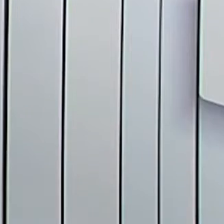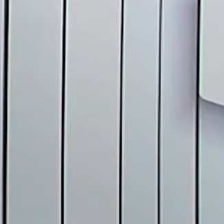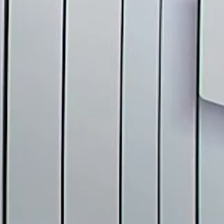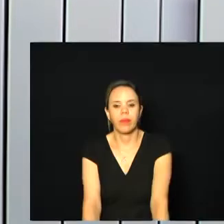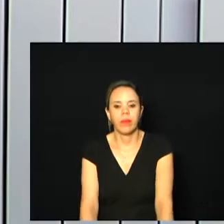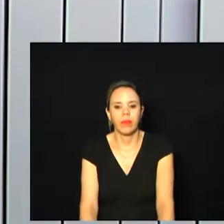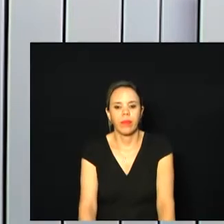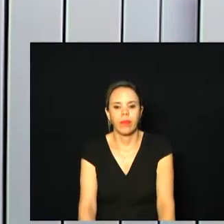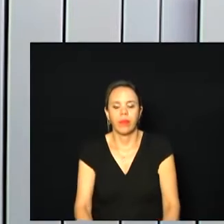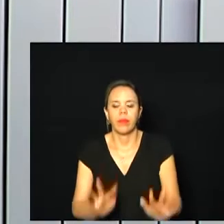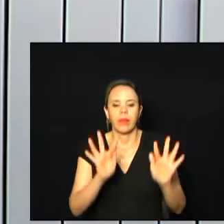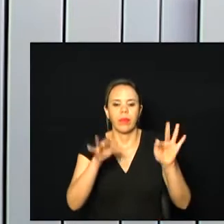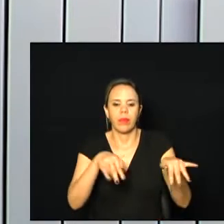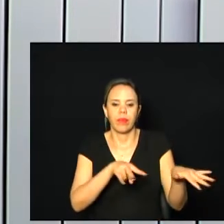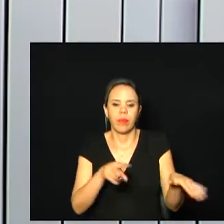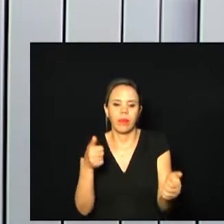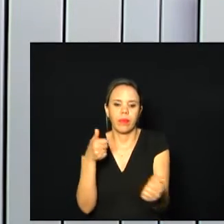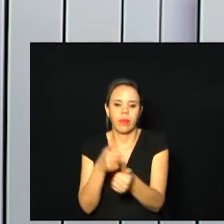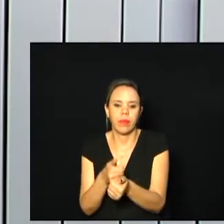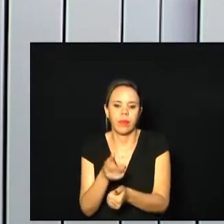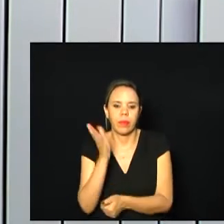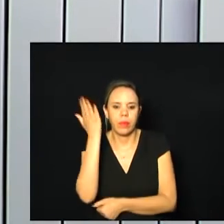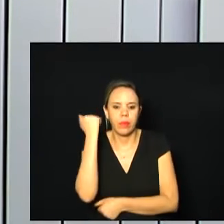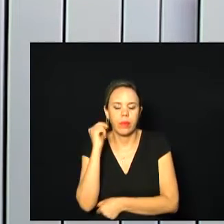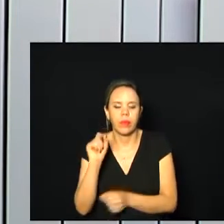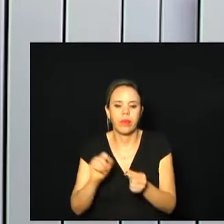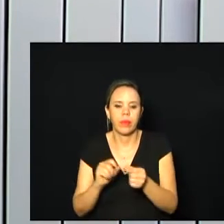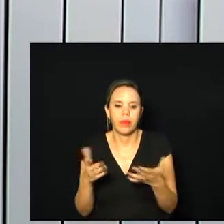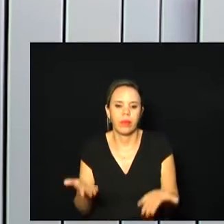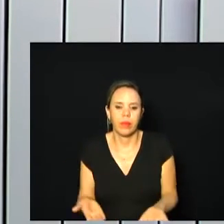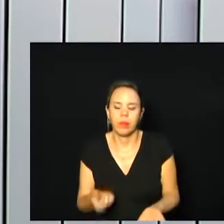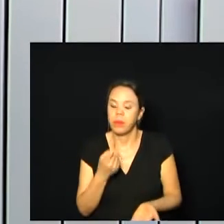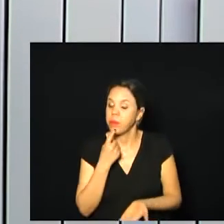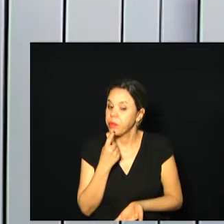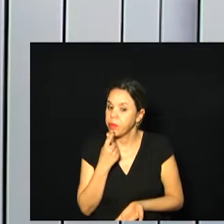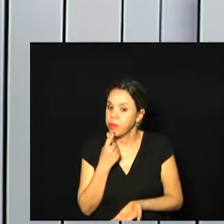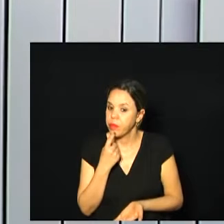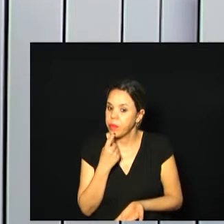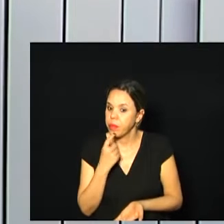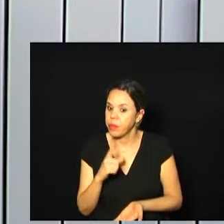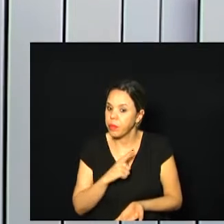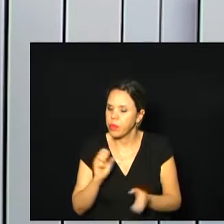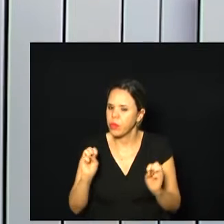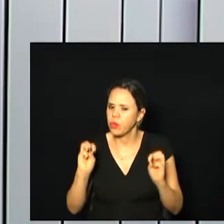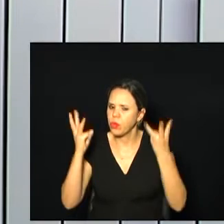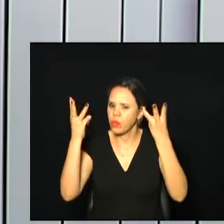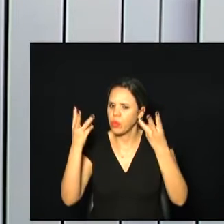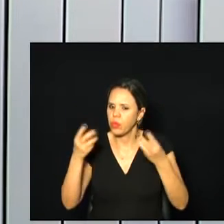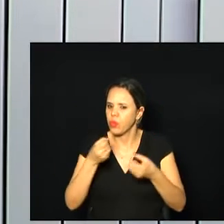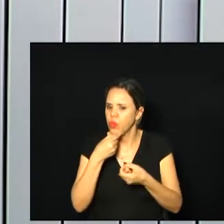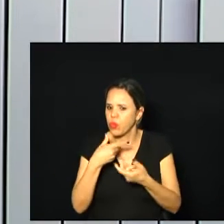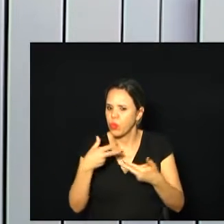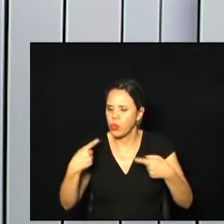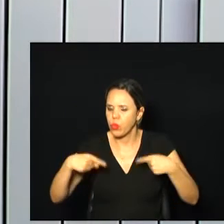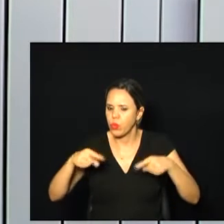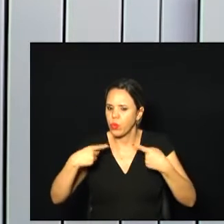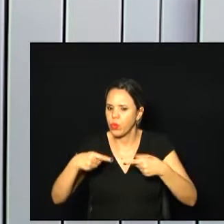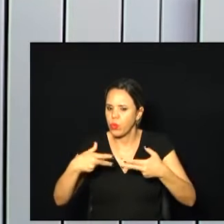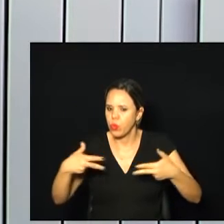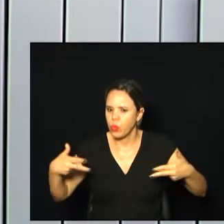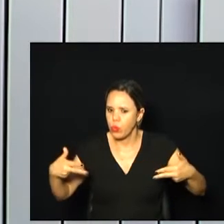Fim de semana chegando e você já sabe o que fazer aqui em Campinas? Tem show de humor,